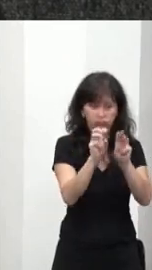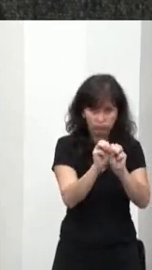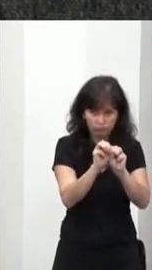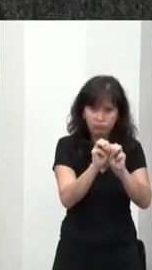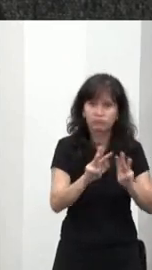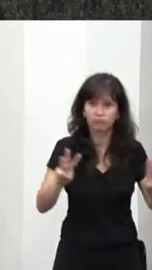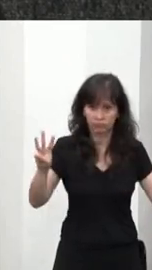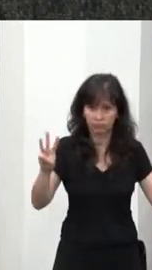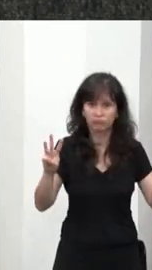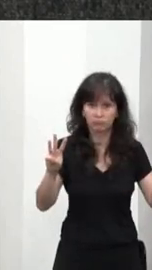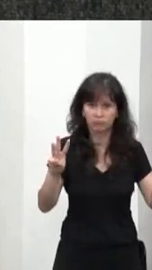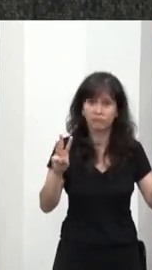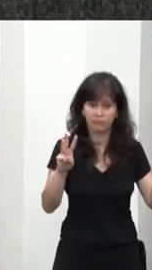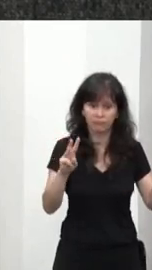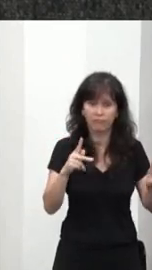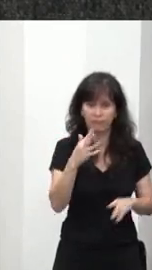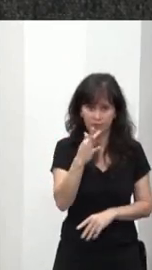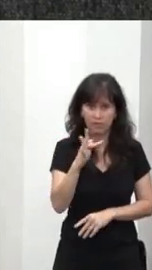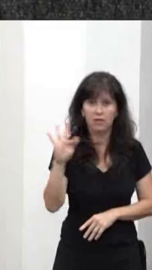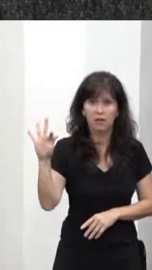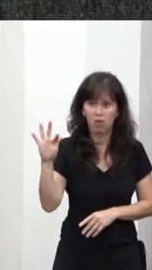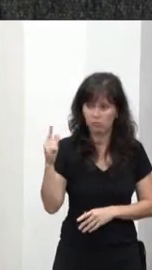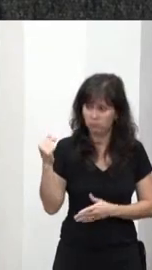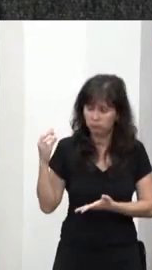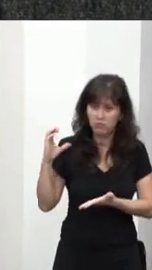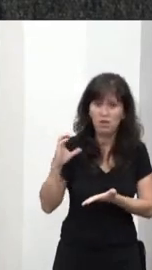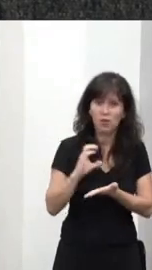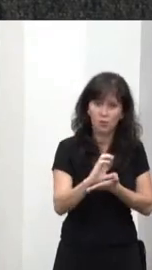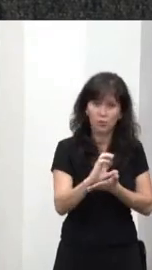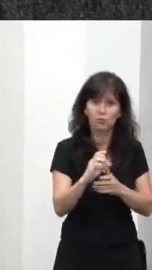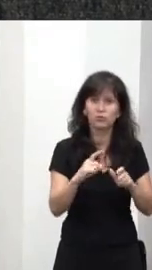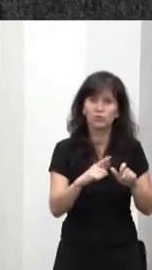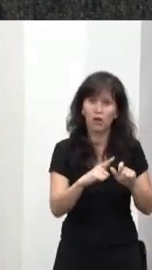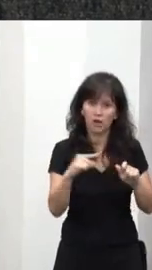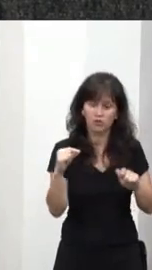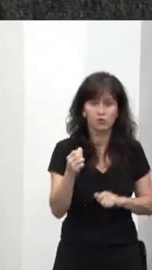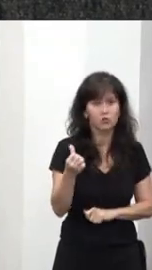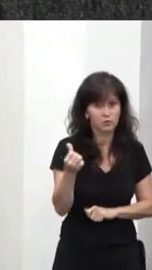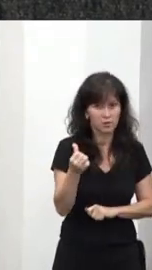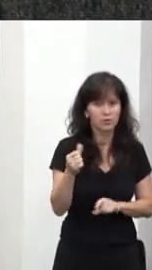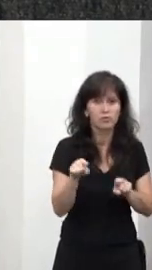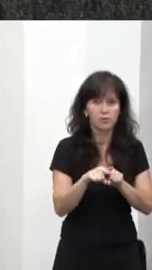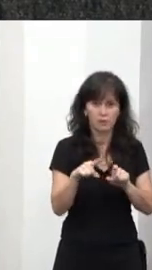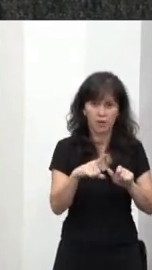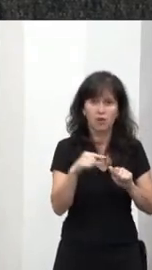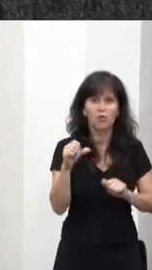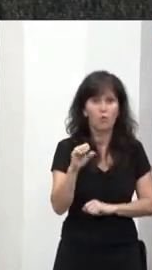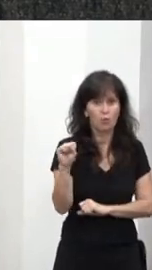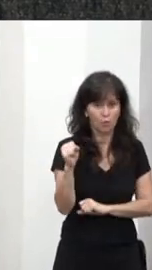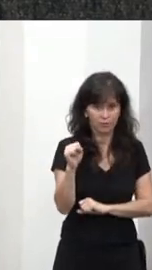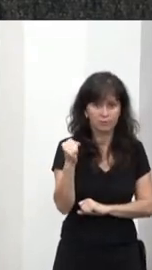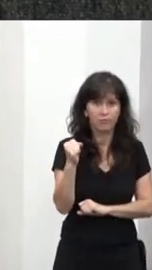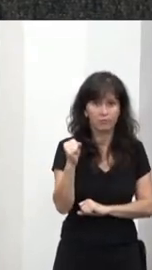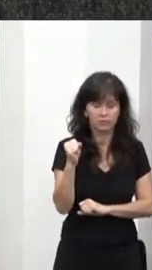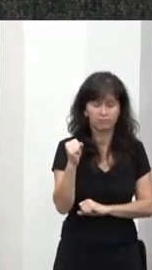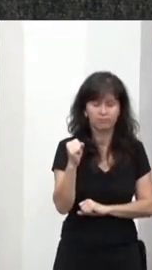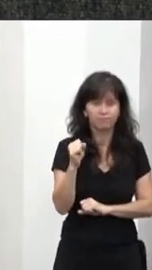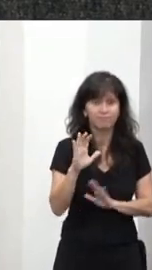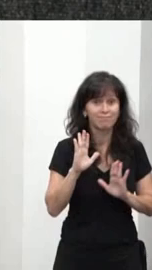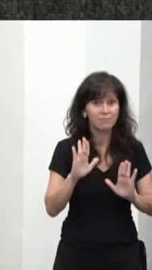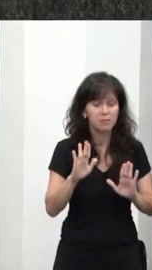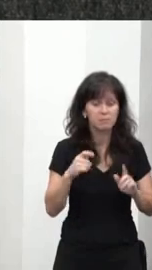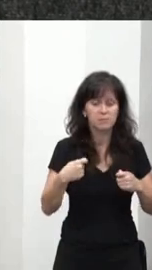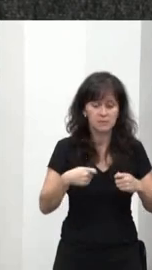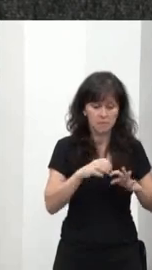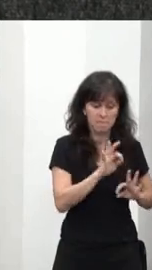Federal os recursos do artigo sexto e oitavo e para que isso ocorra é necessário que tenham seus planos de